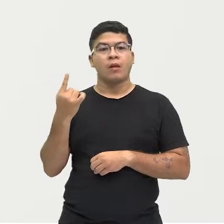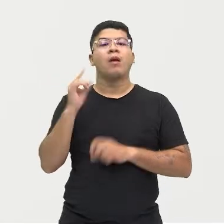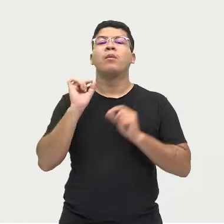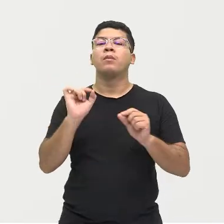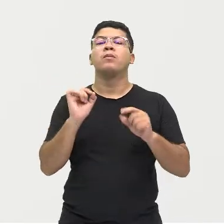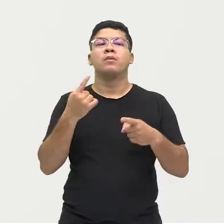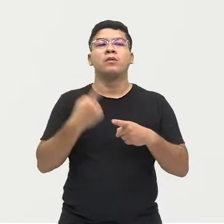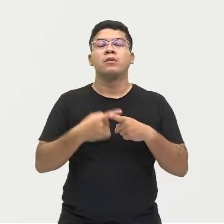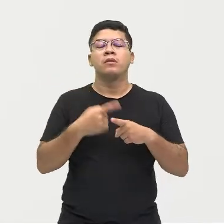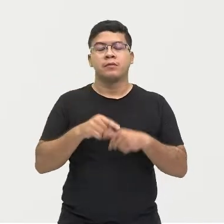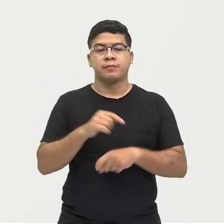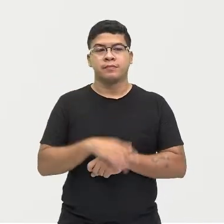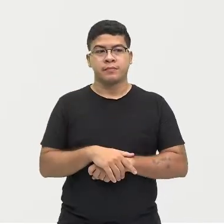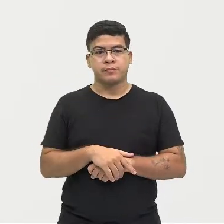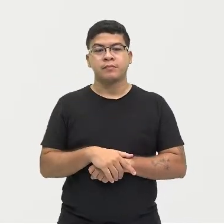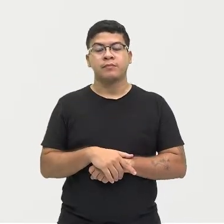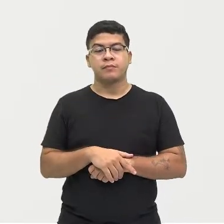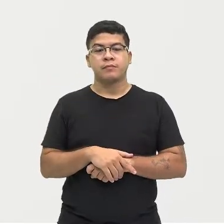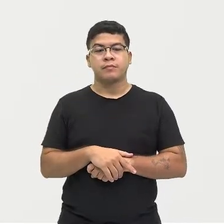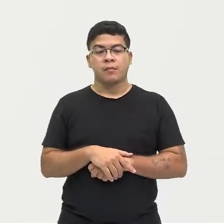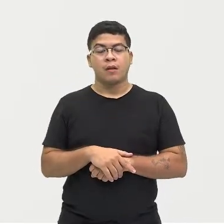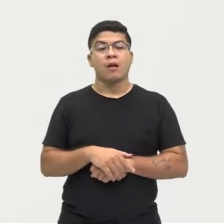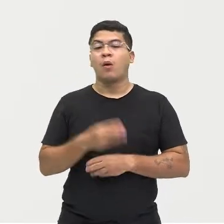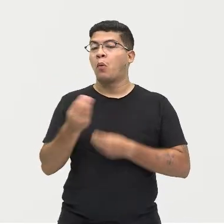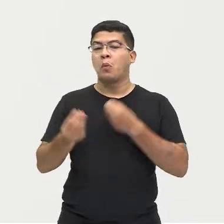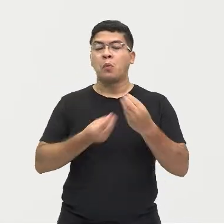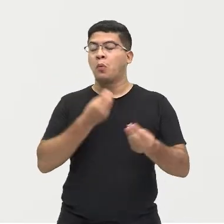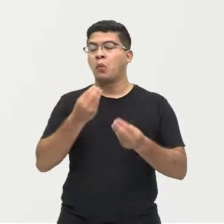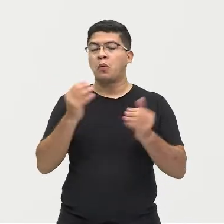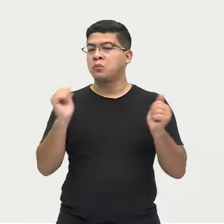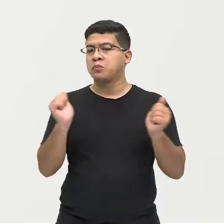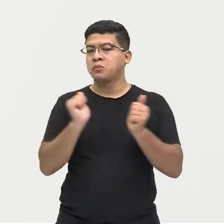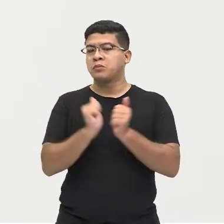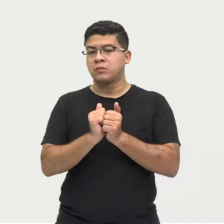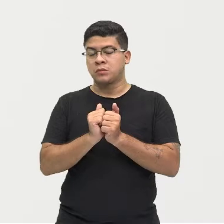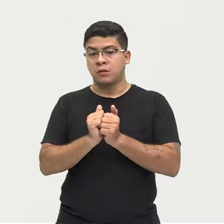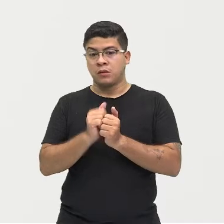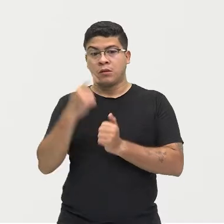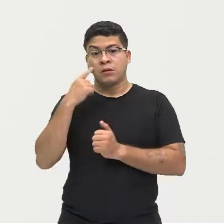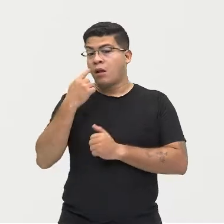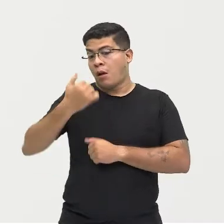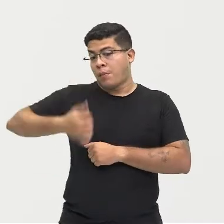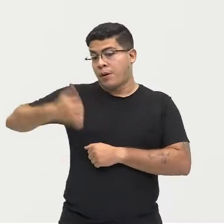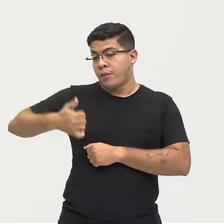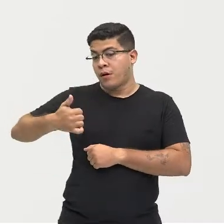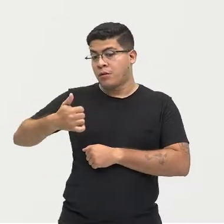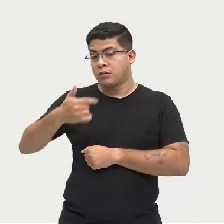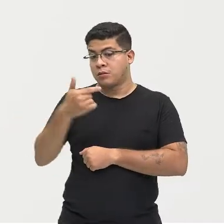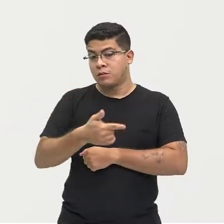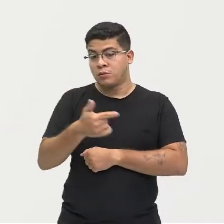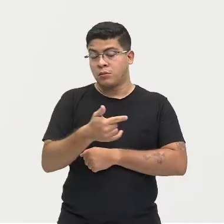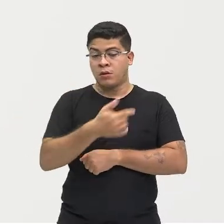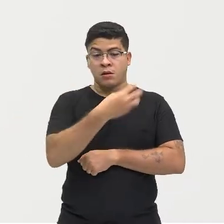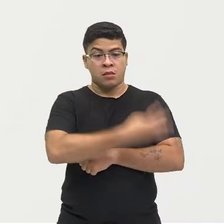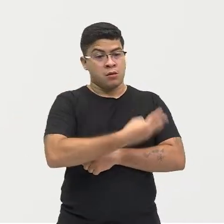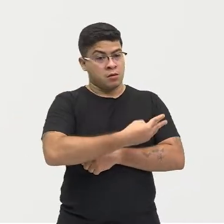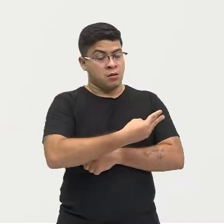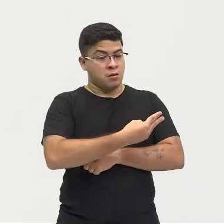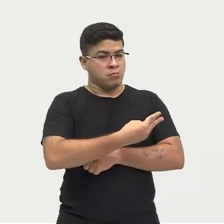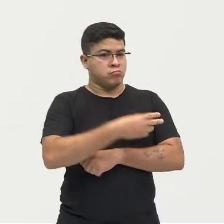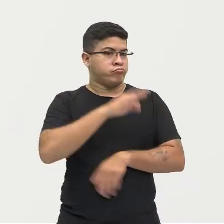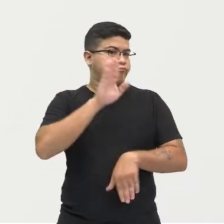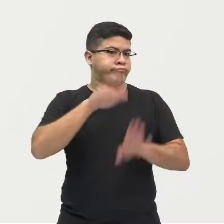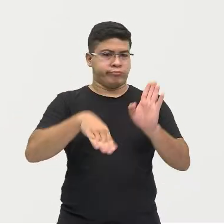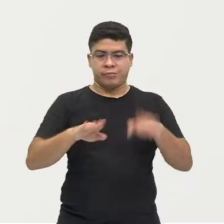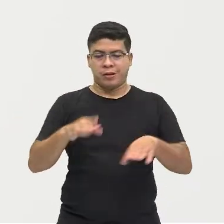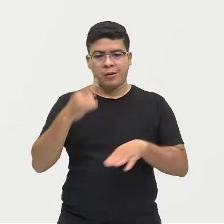depender de como está ligado no nitrogênio. Então, tá aqui, ó. O nitrogênio tá